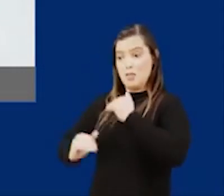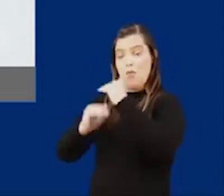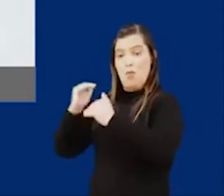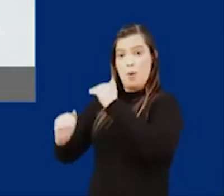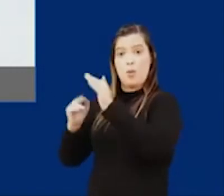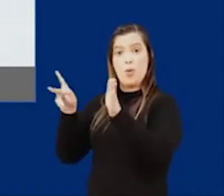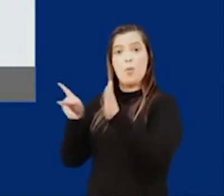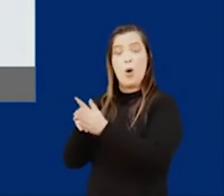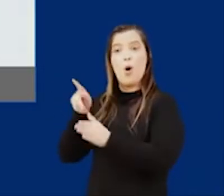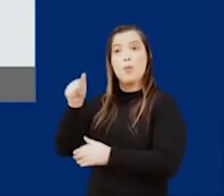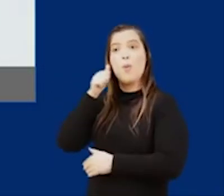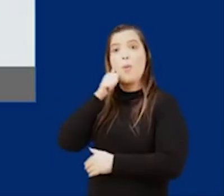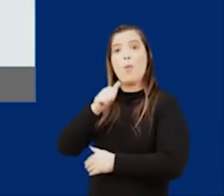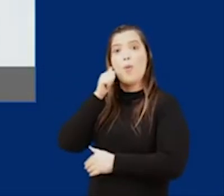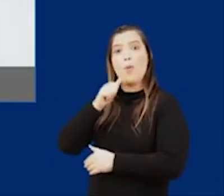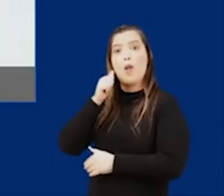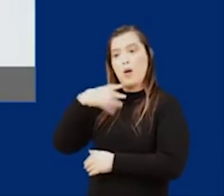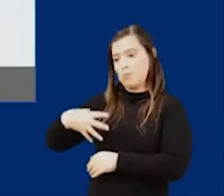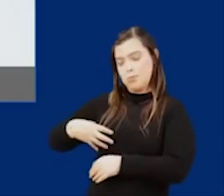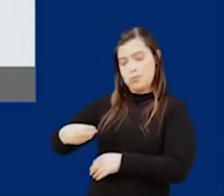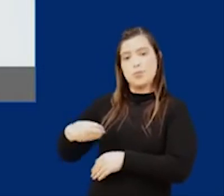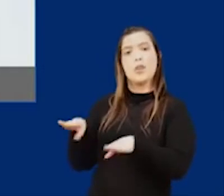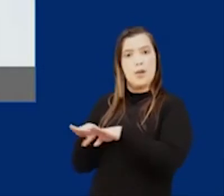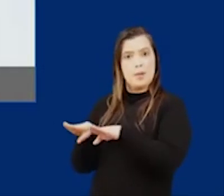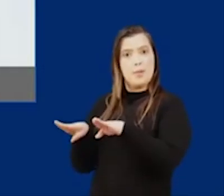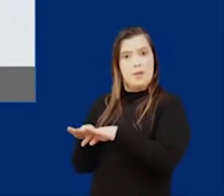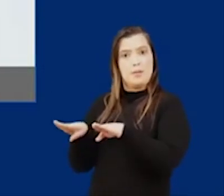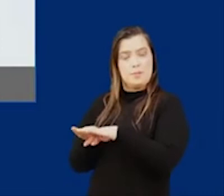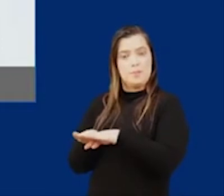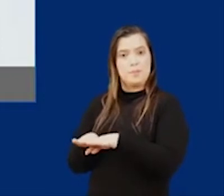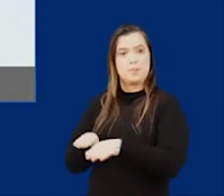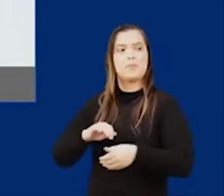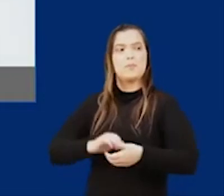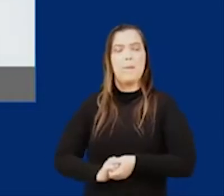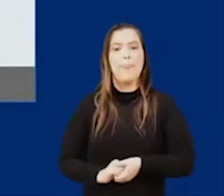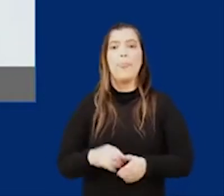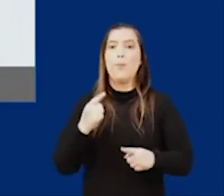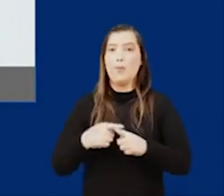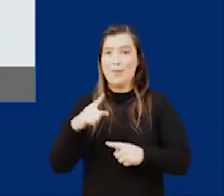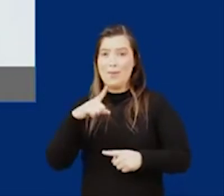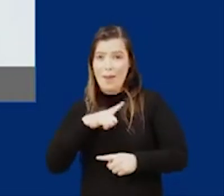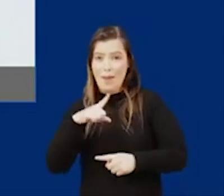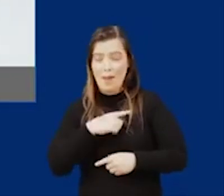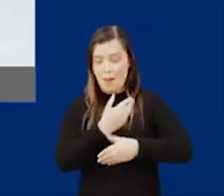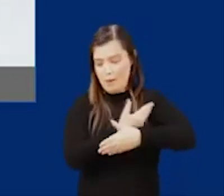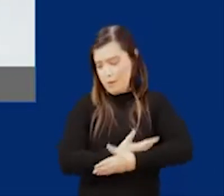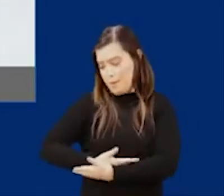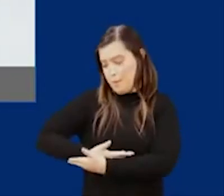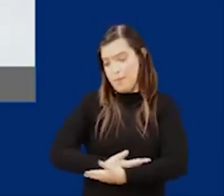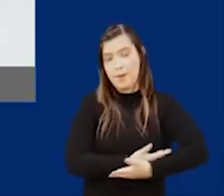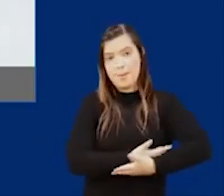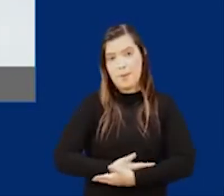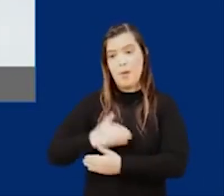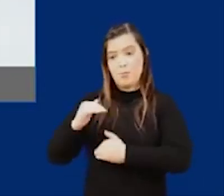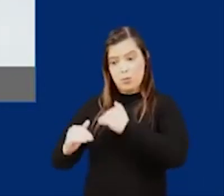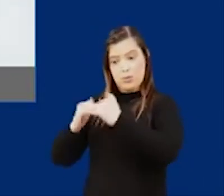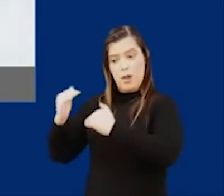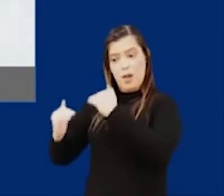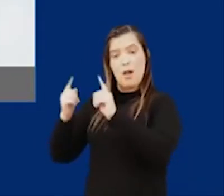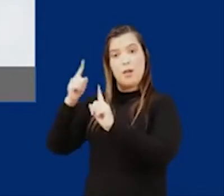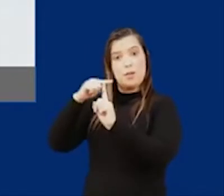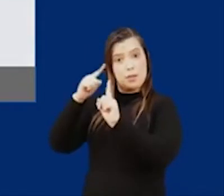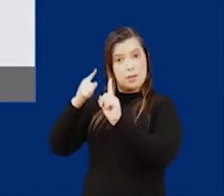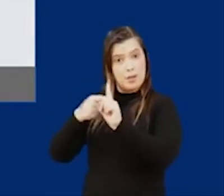que gesta. É importante para a mulher que tem um bebê, né, que passou por um processo gestacional,